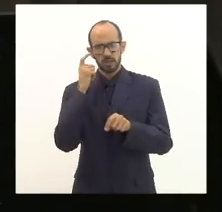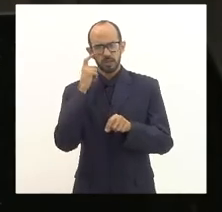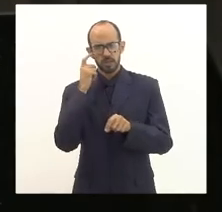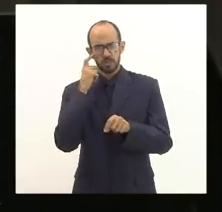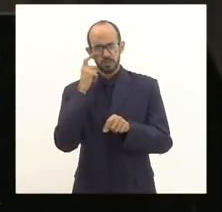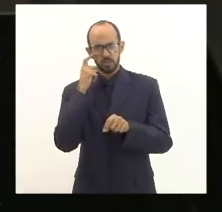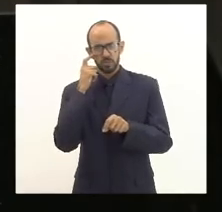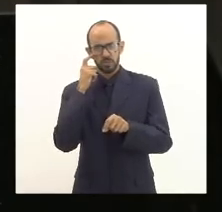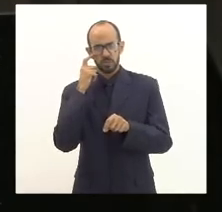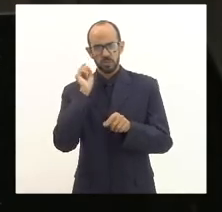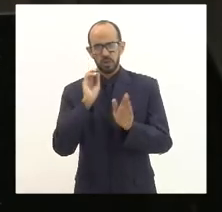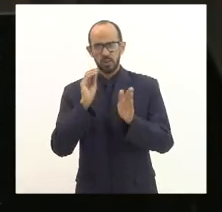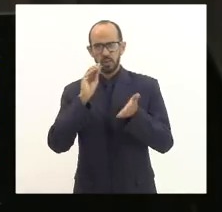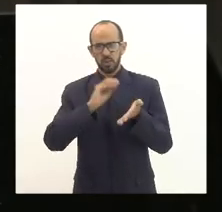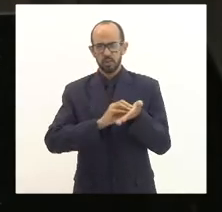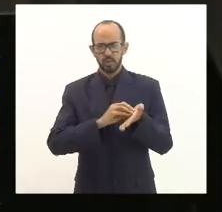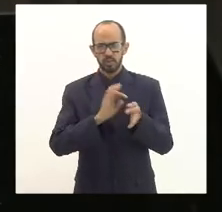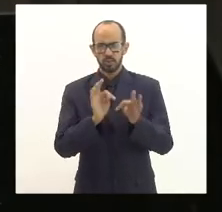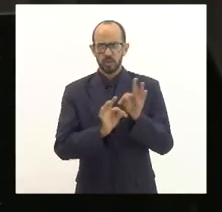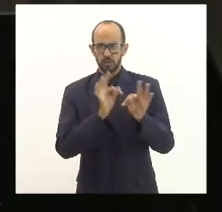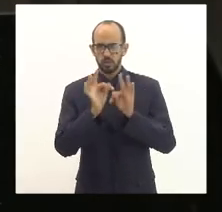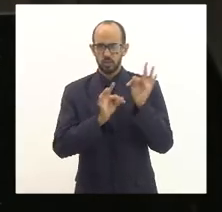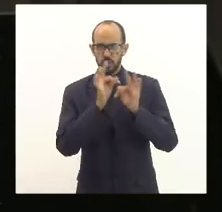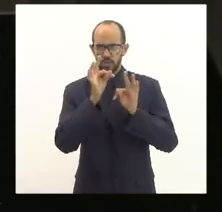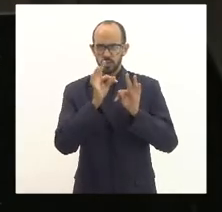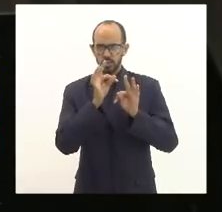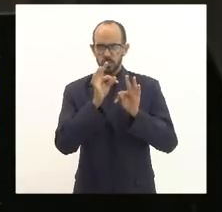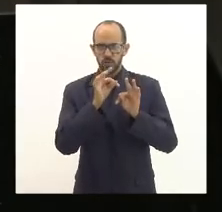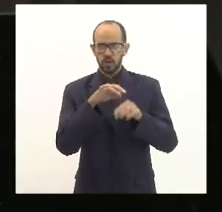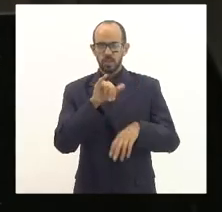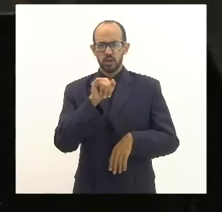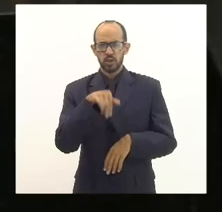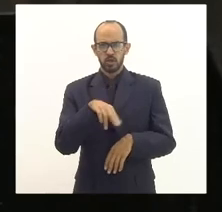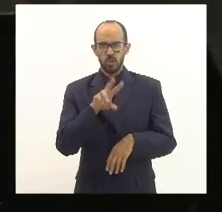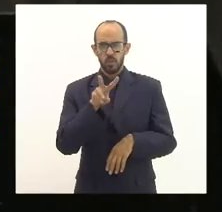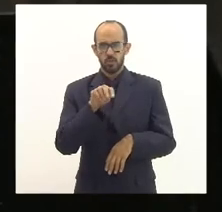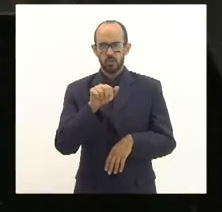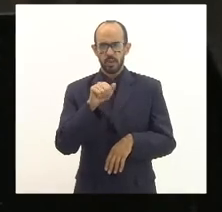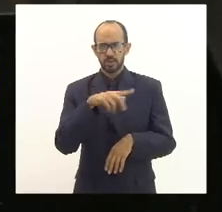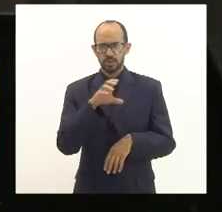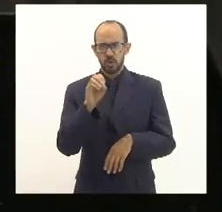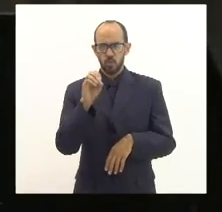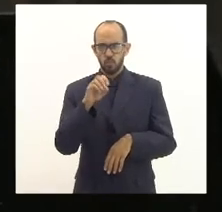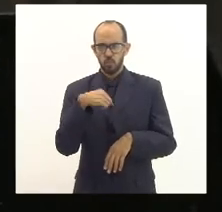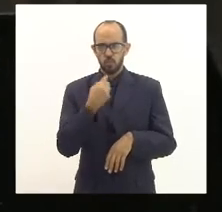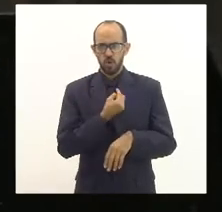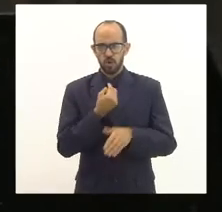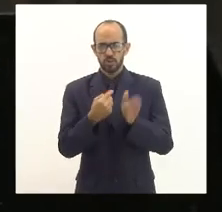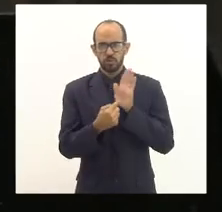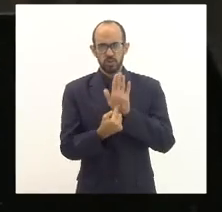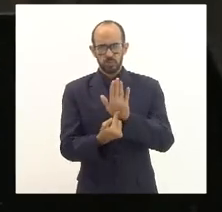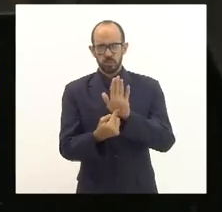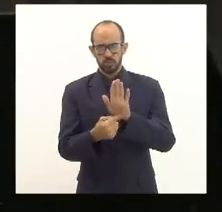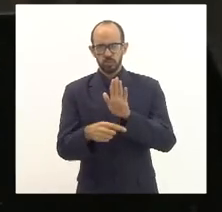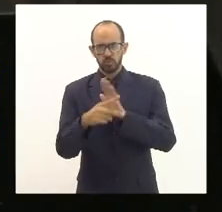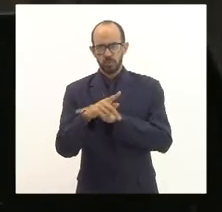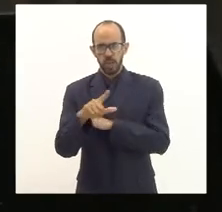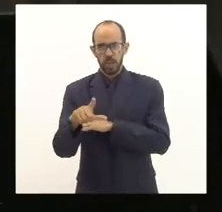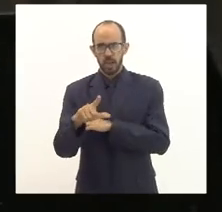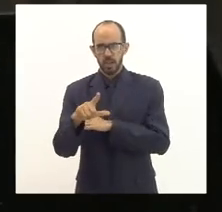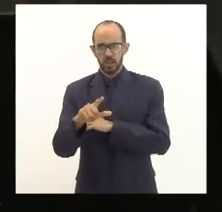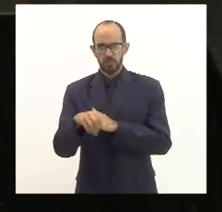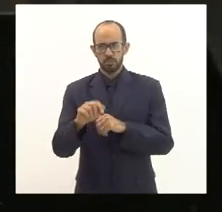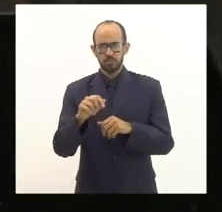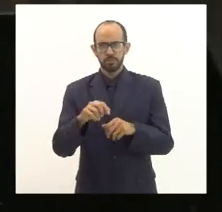cada vez mais de tecnologia e inovação no estado do Rio de Janeiro mas apresentamos o projeto de lei para